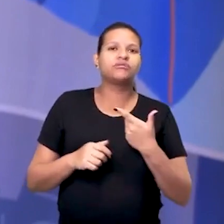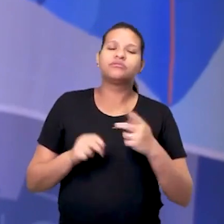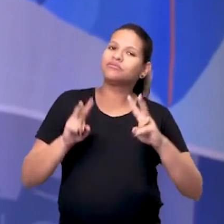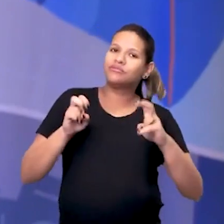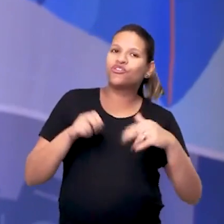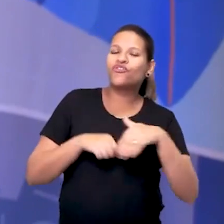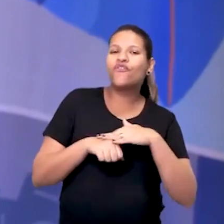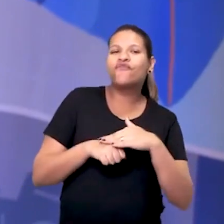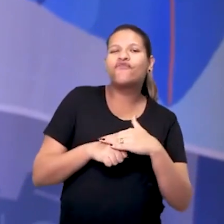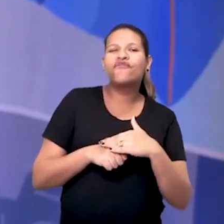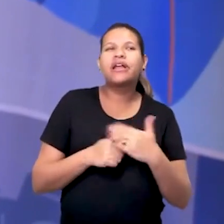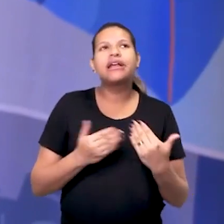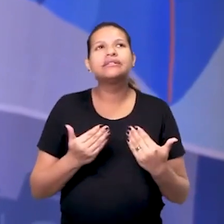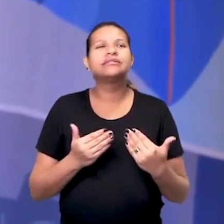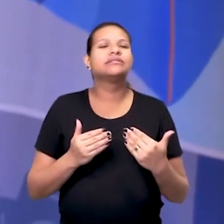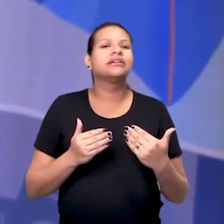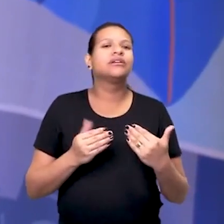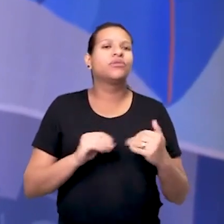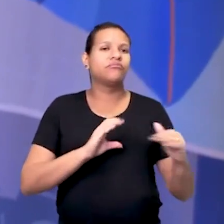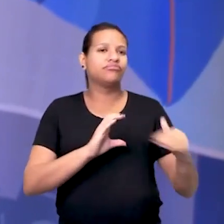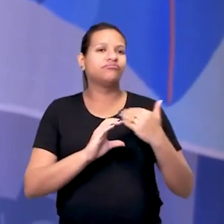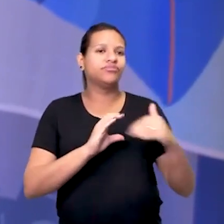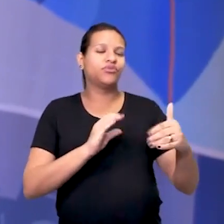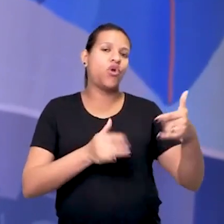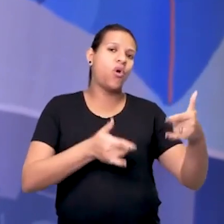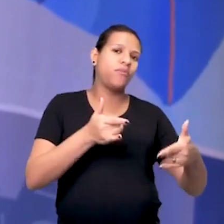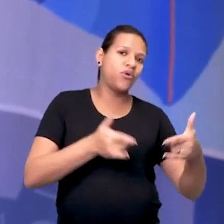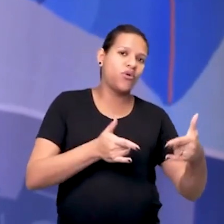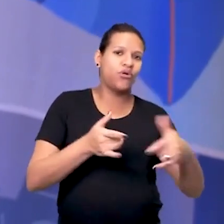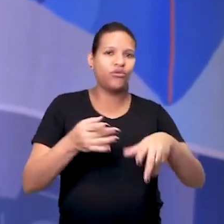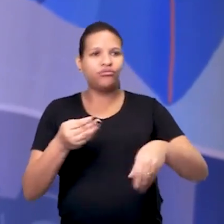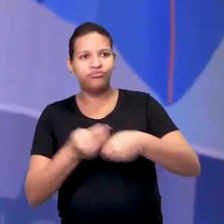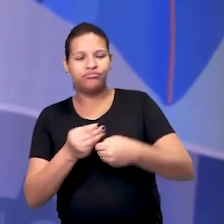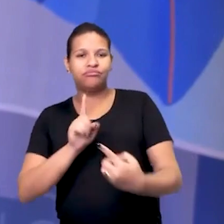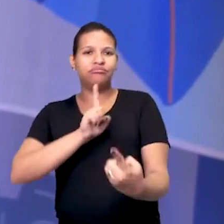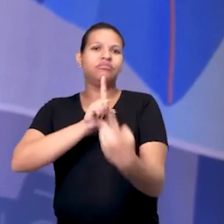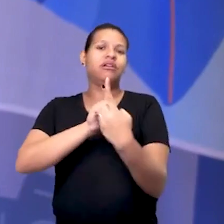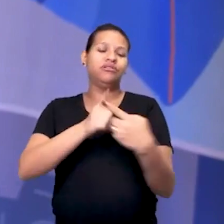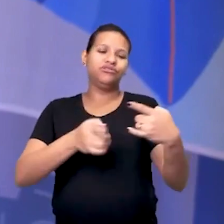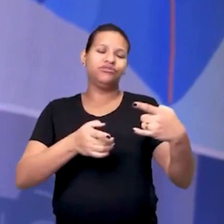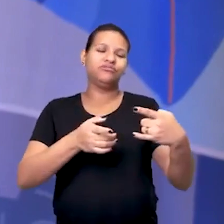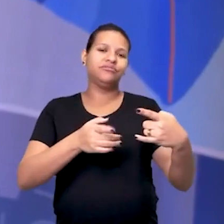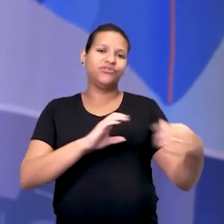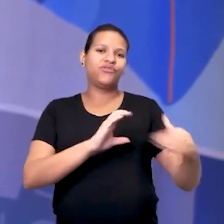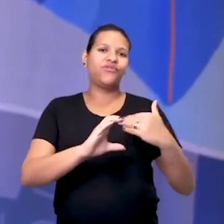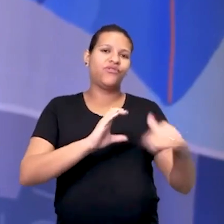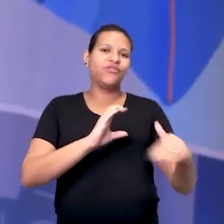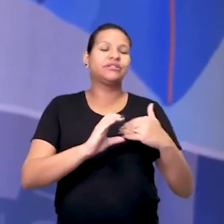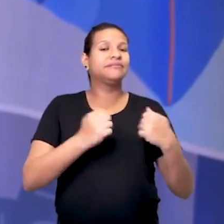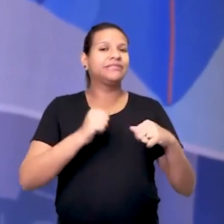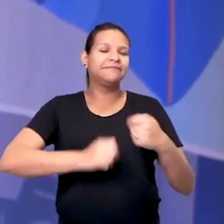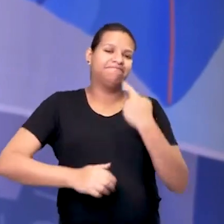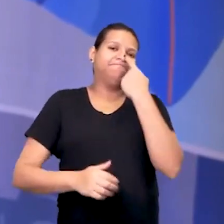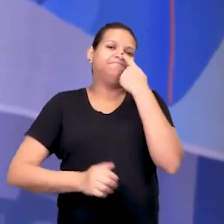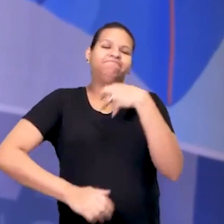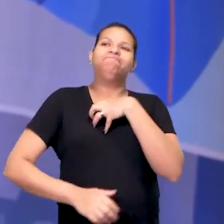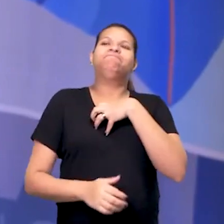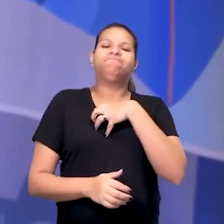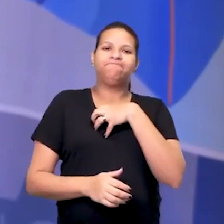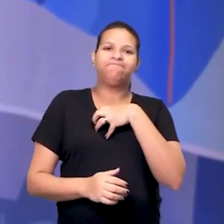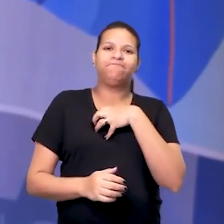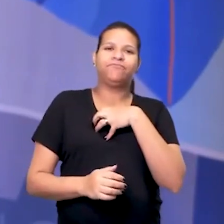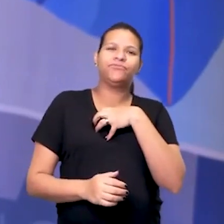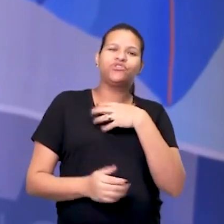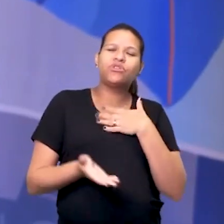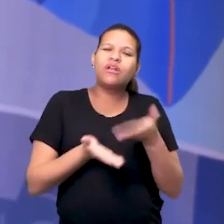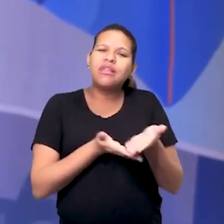conversa né Desse robô com os clientes ser mais familiar Esse é um grande desafio das organizações porque